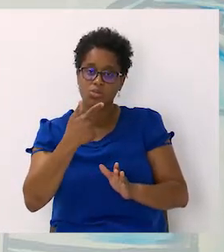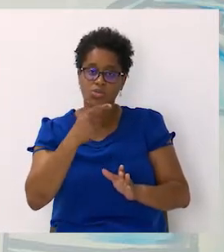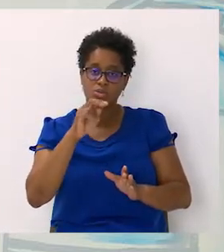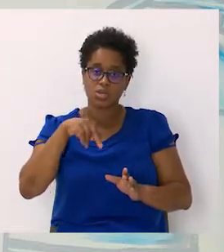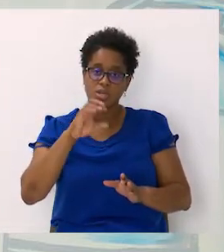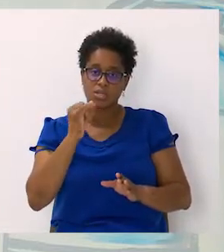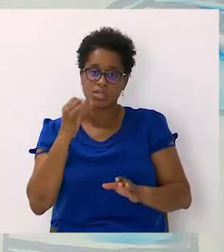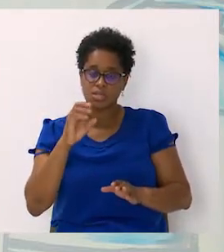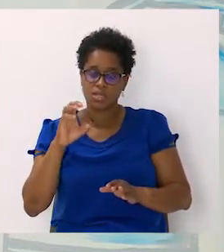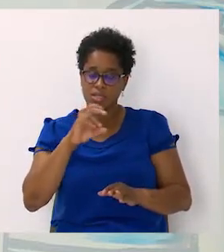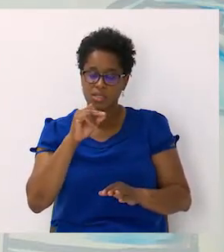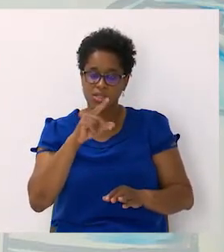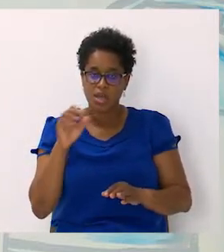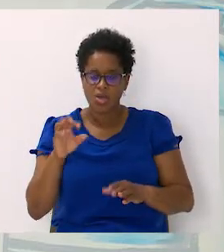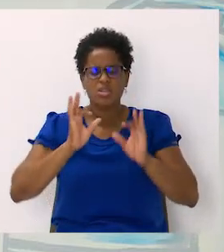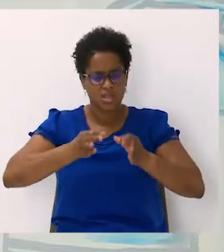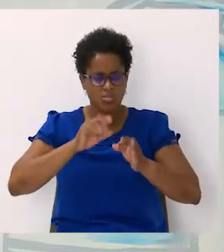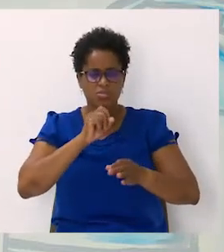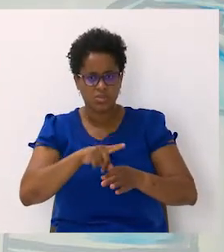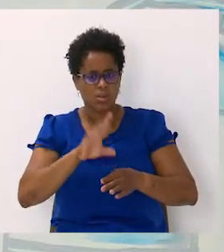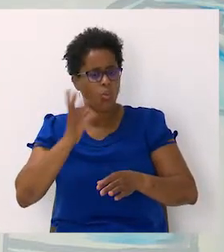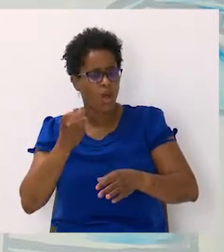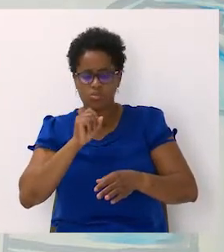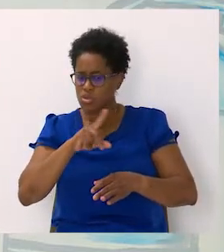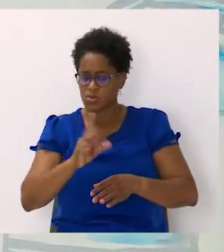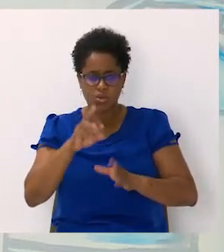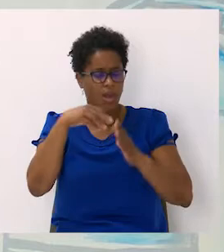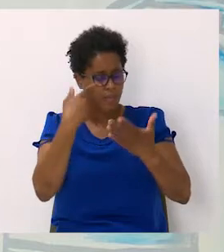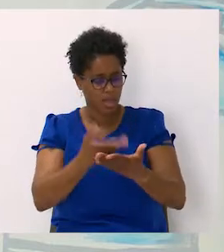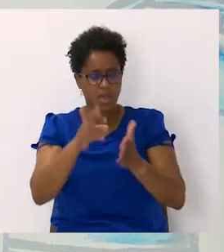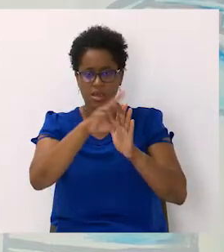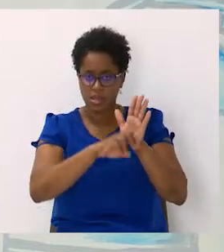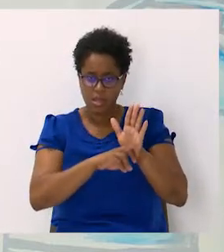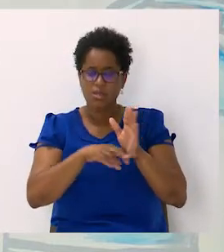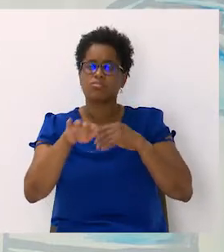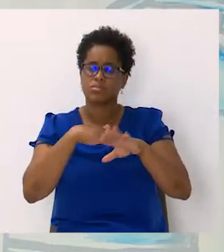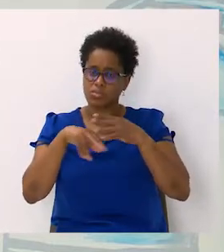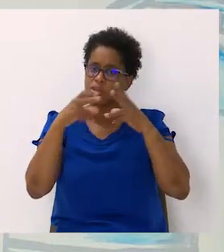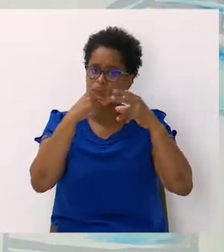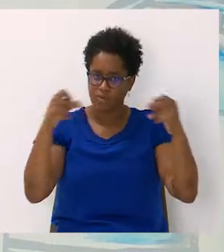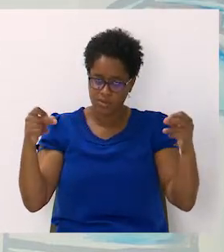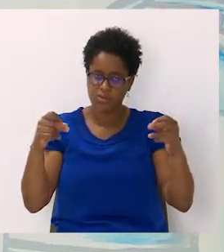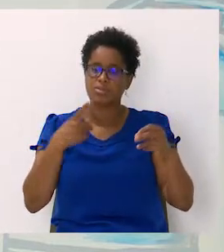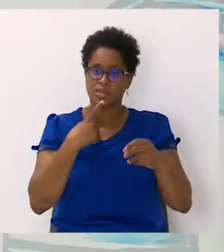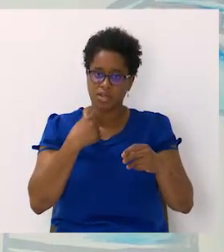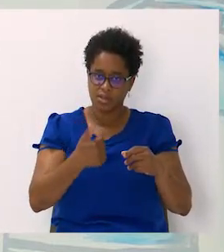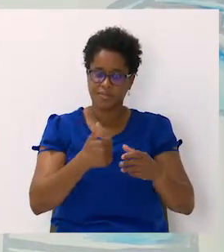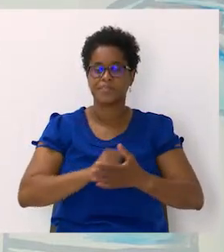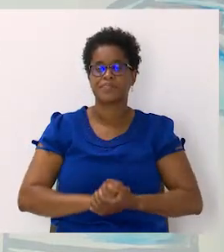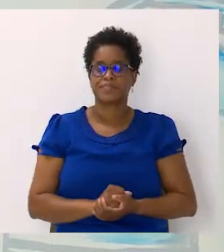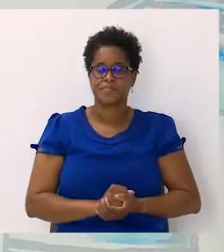potenciação, sempre que é possível. Quando não é possível aplicar as regras, vamos aplicar a definição.